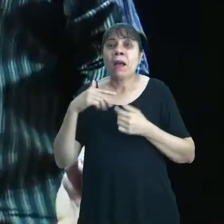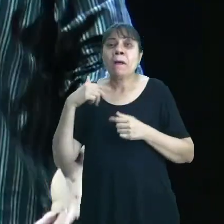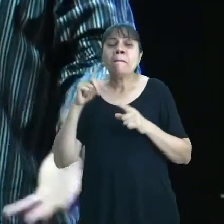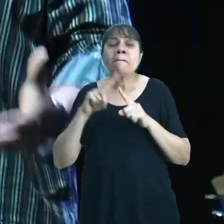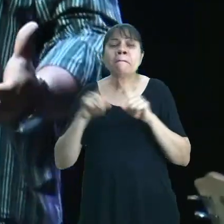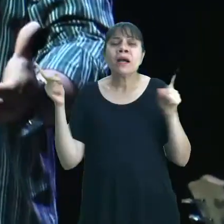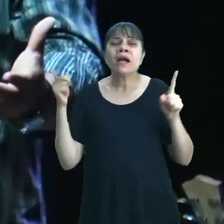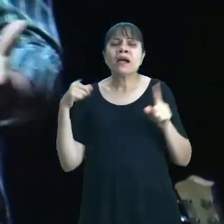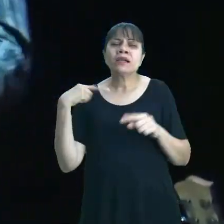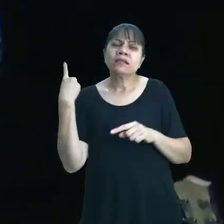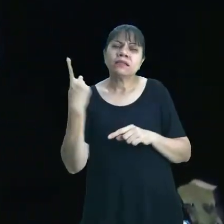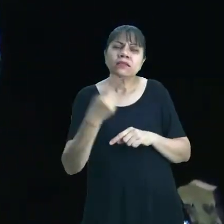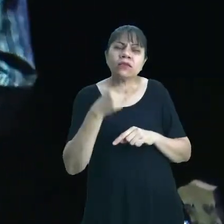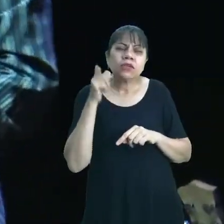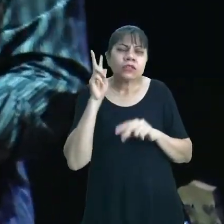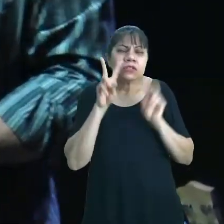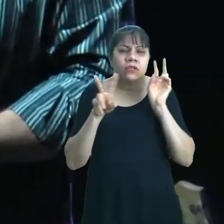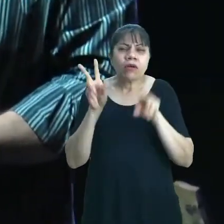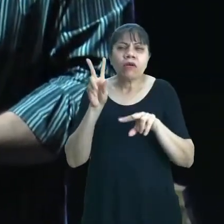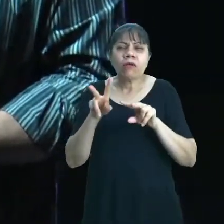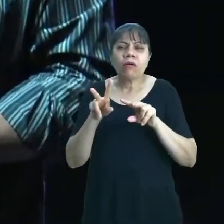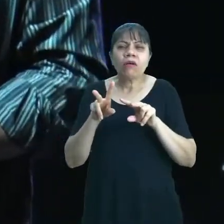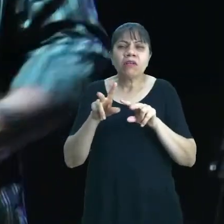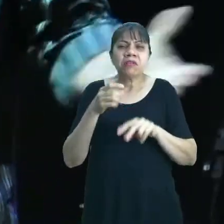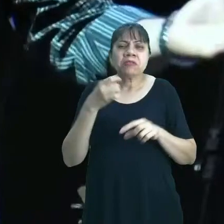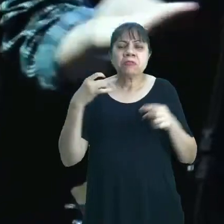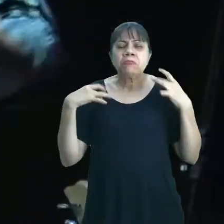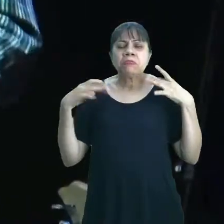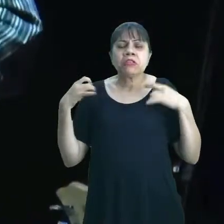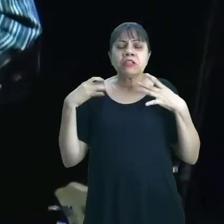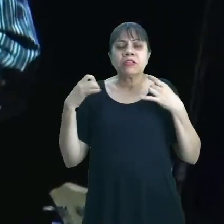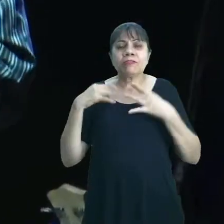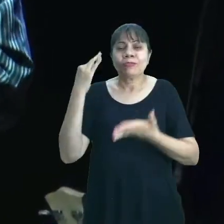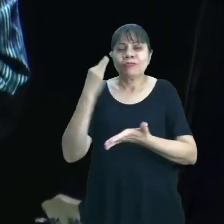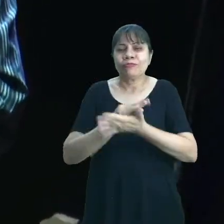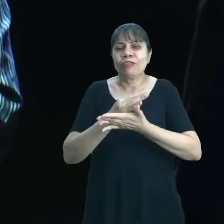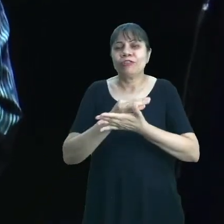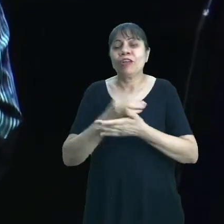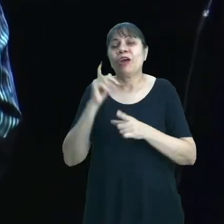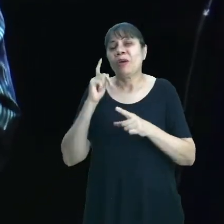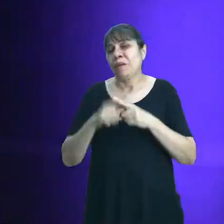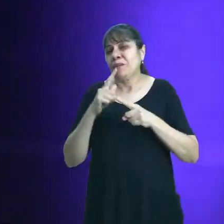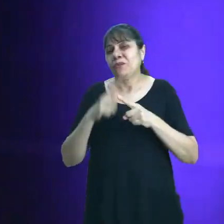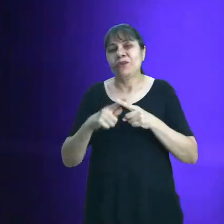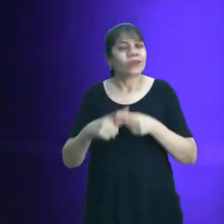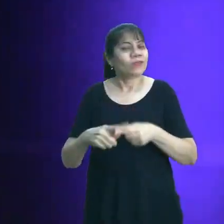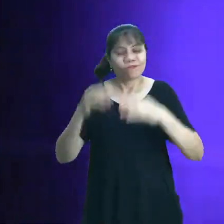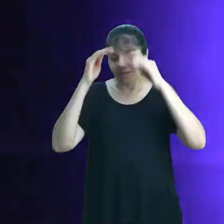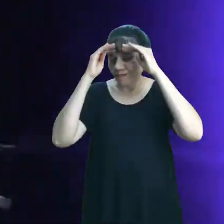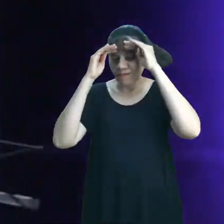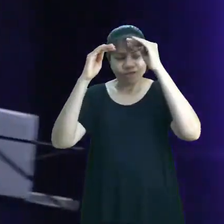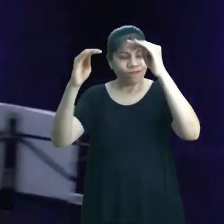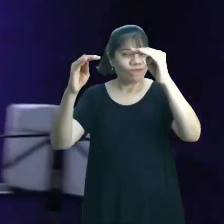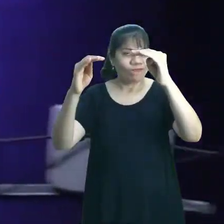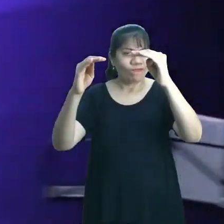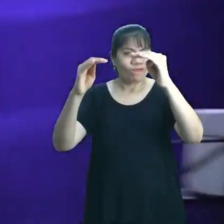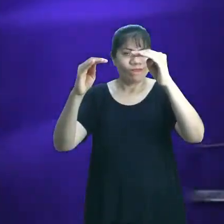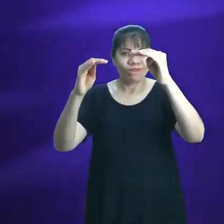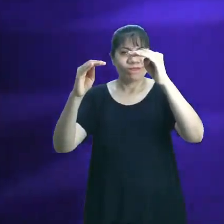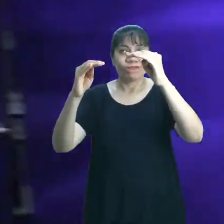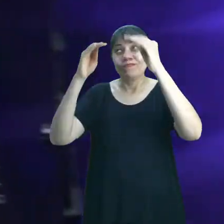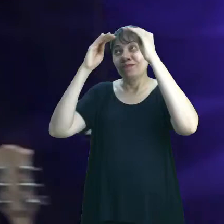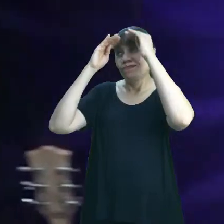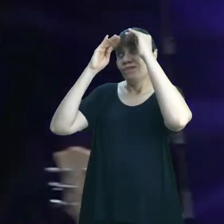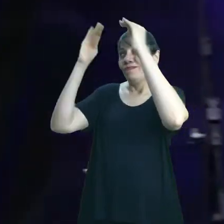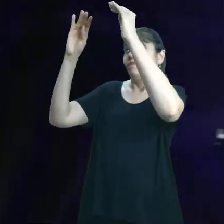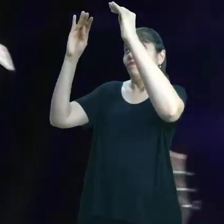está faltando porque já não há mais respeito. Já não há mais respeito. Parece que a sociedade, um